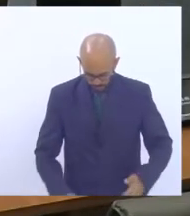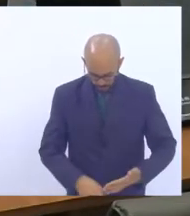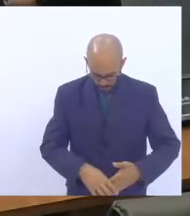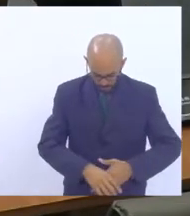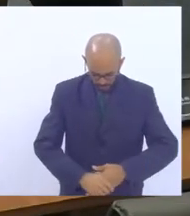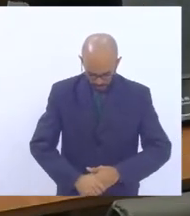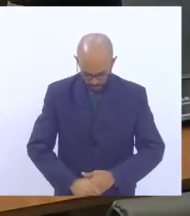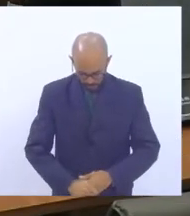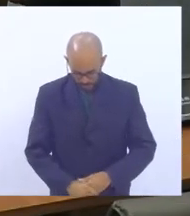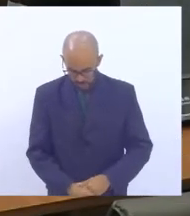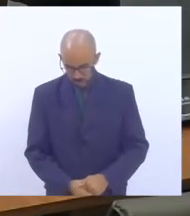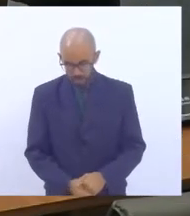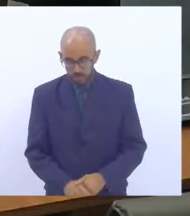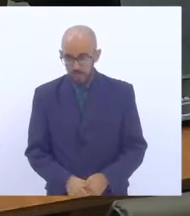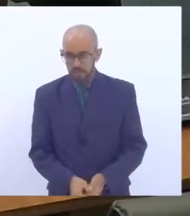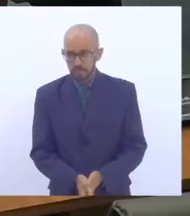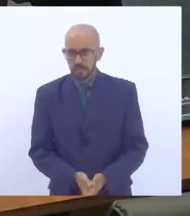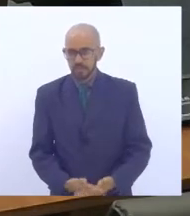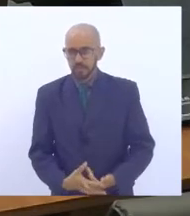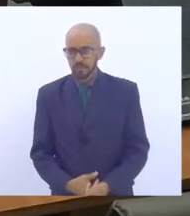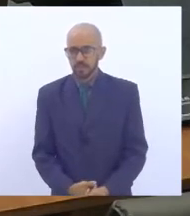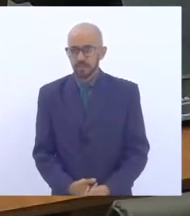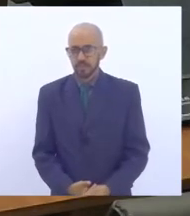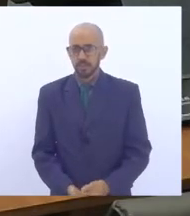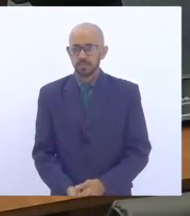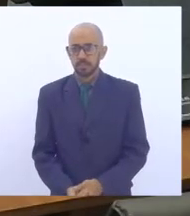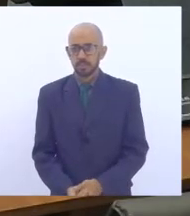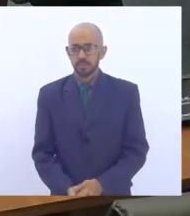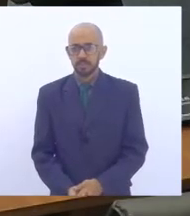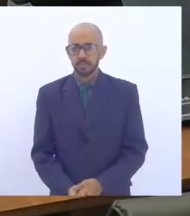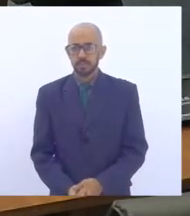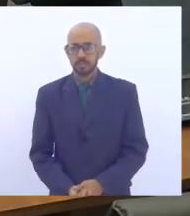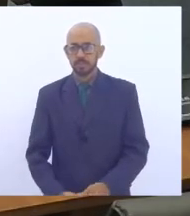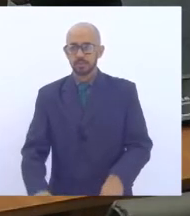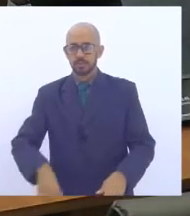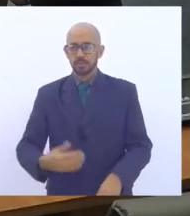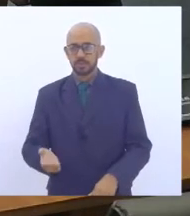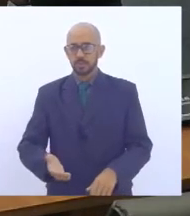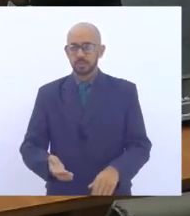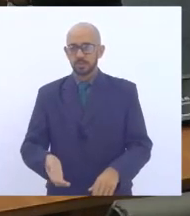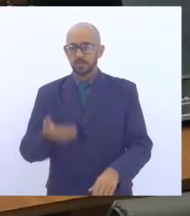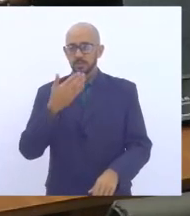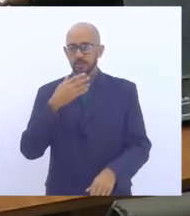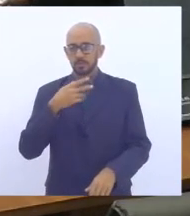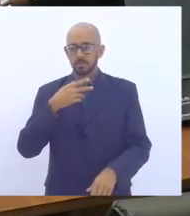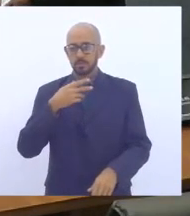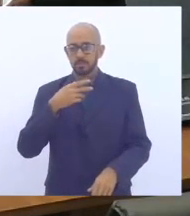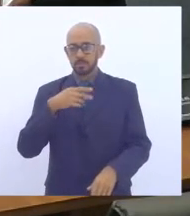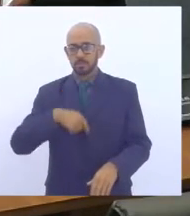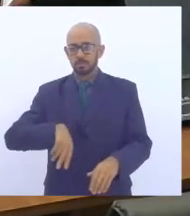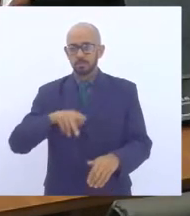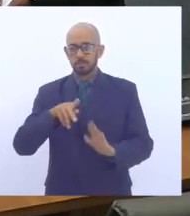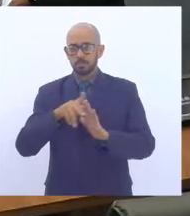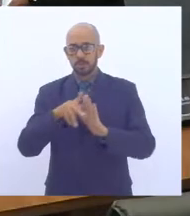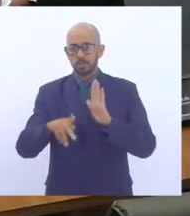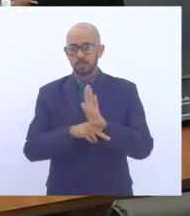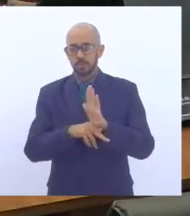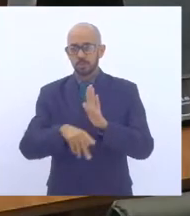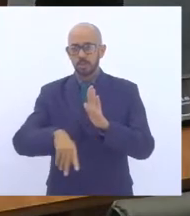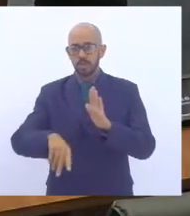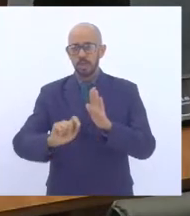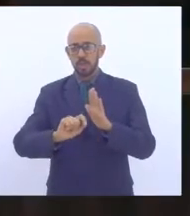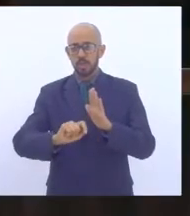é pública com autoria a frase o rhaylan projeto de lei 3996 de 21